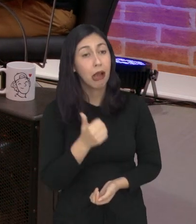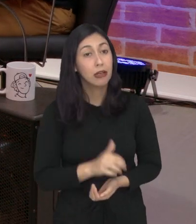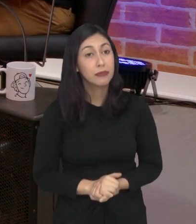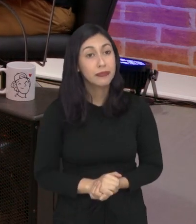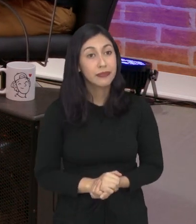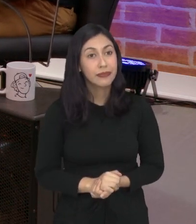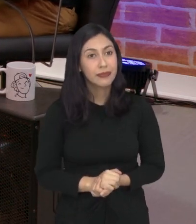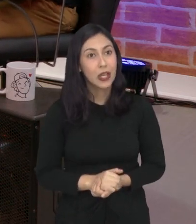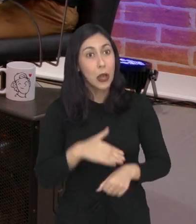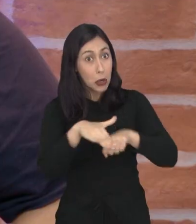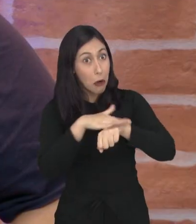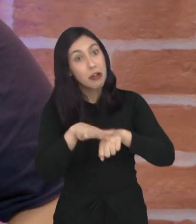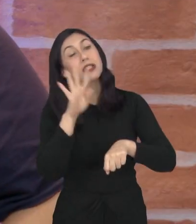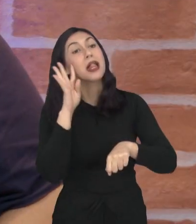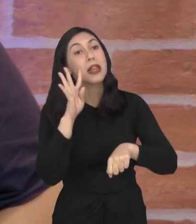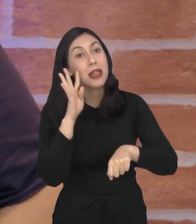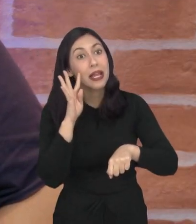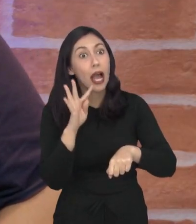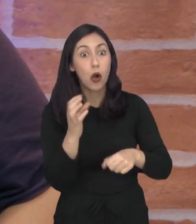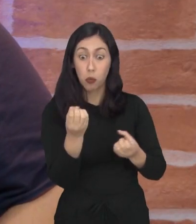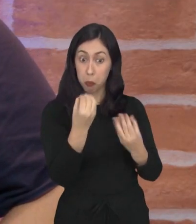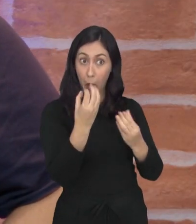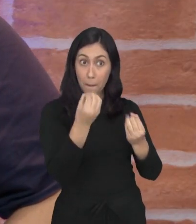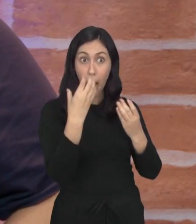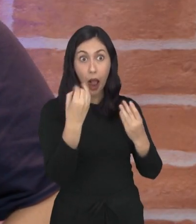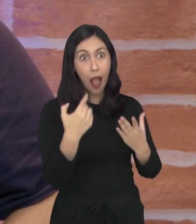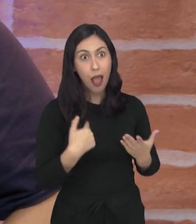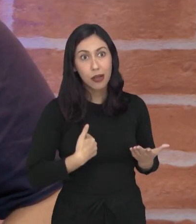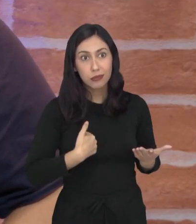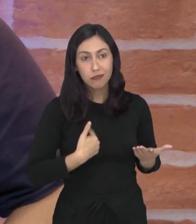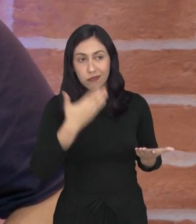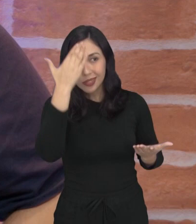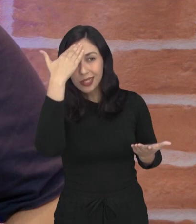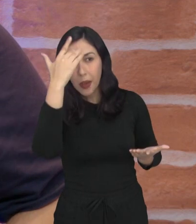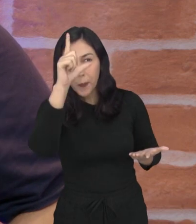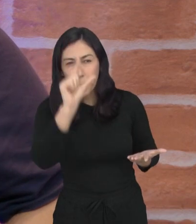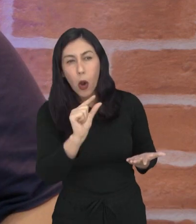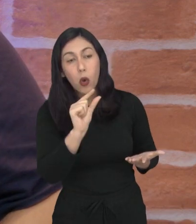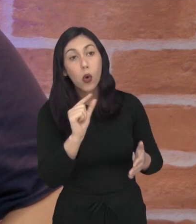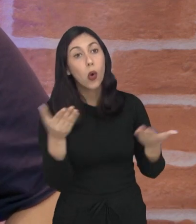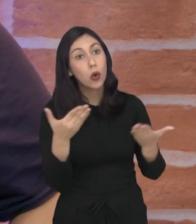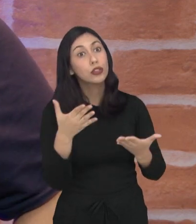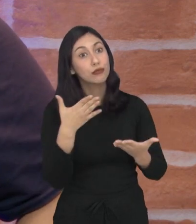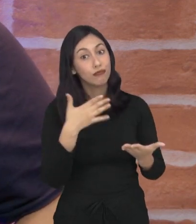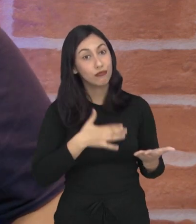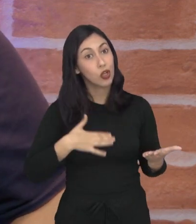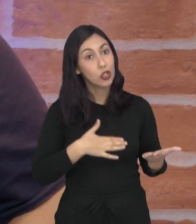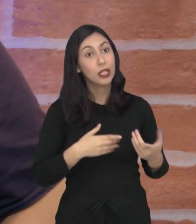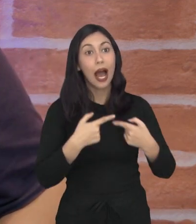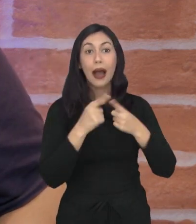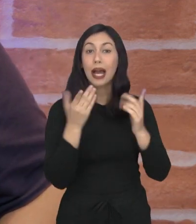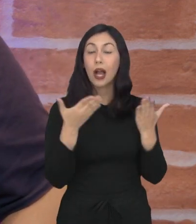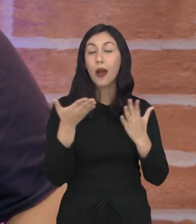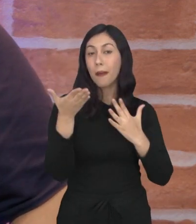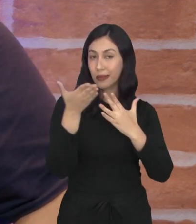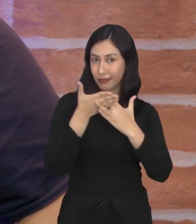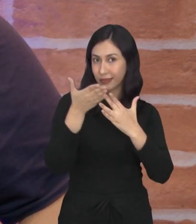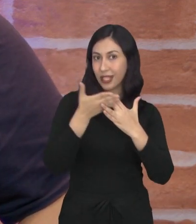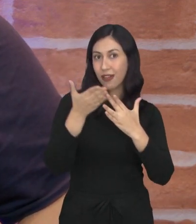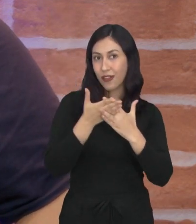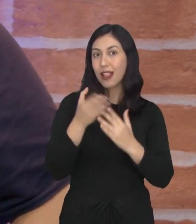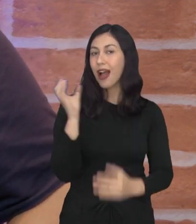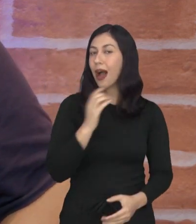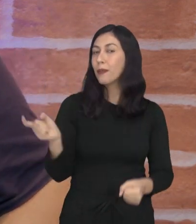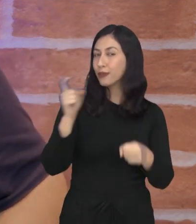crer. Paulinho, nossa resenha tá muito legal, inclusive tá sendo uma aula pra mim, eu confesso que eu sei muito pouco do mundo geek e tá sendo muito bom conversar com você, mas a gente vai pro